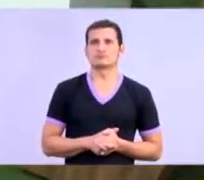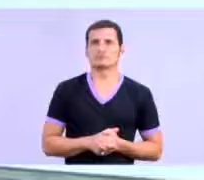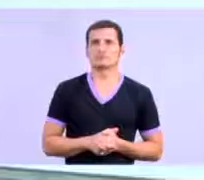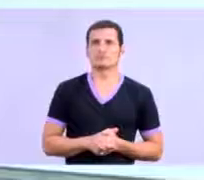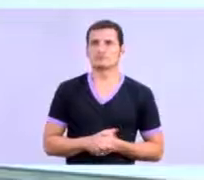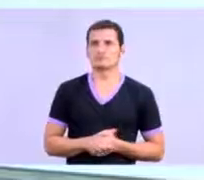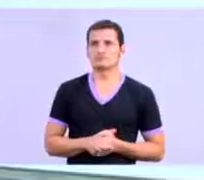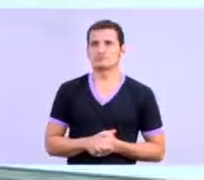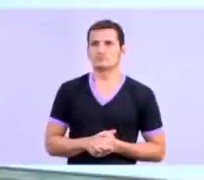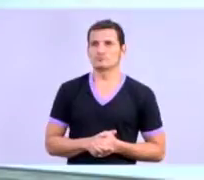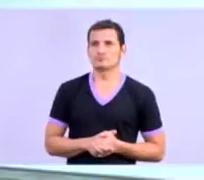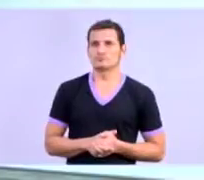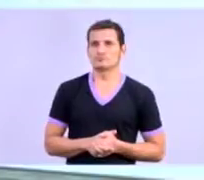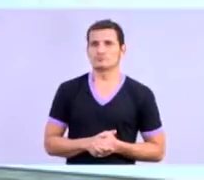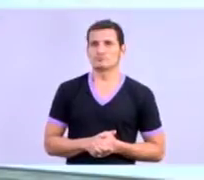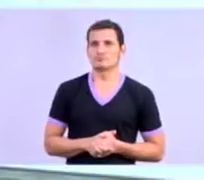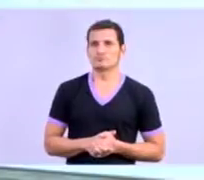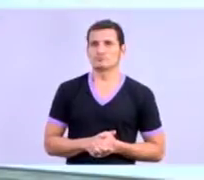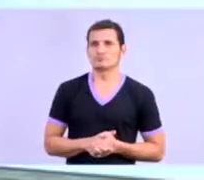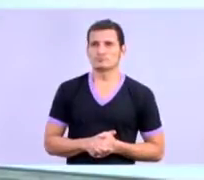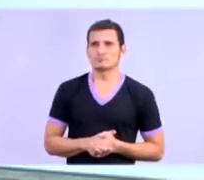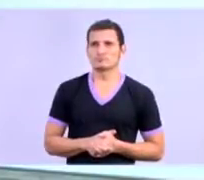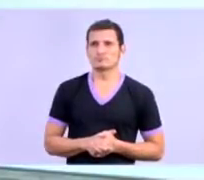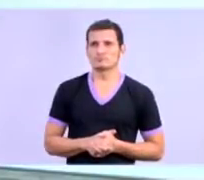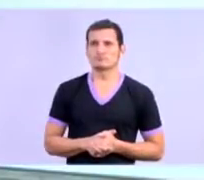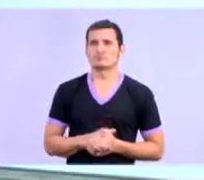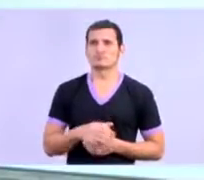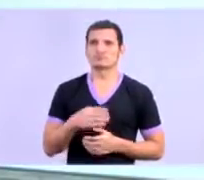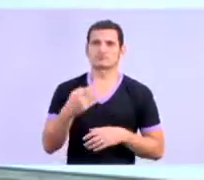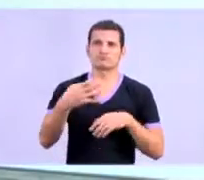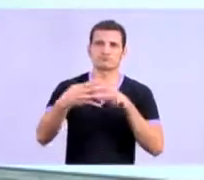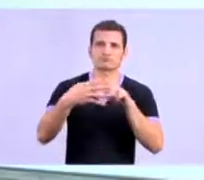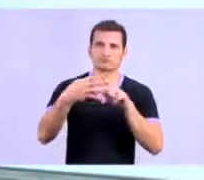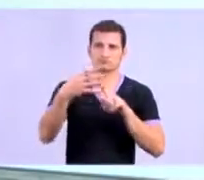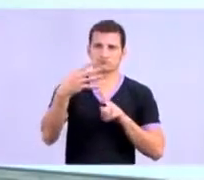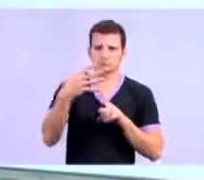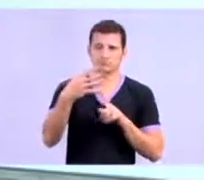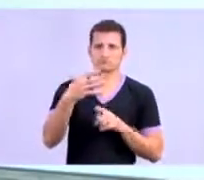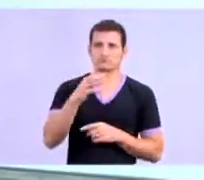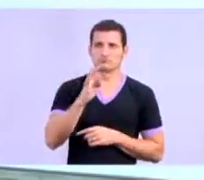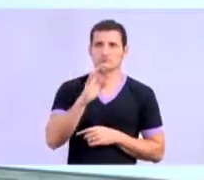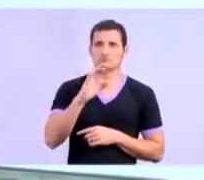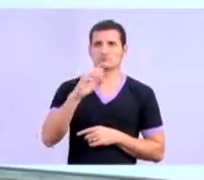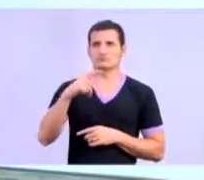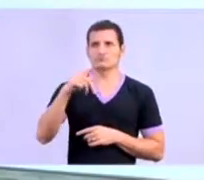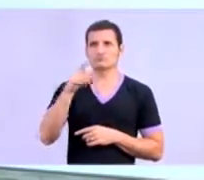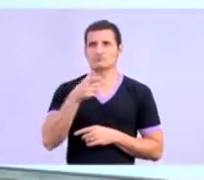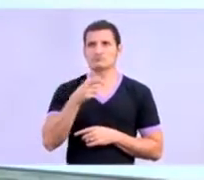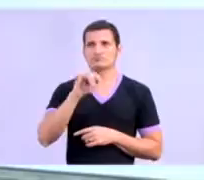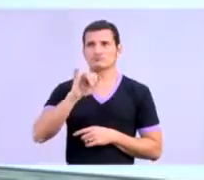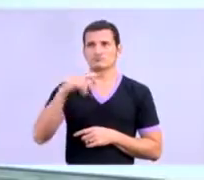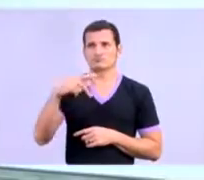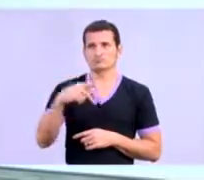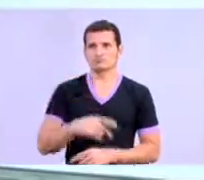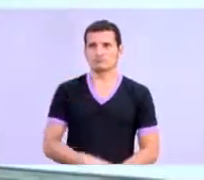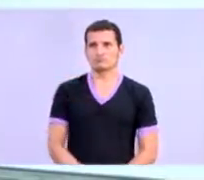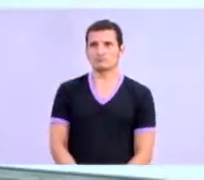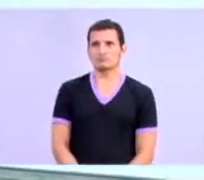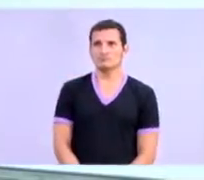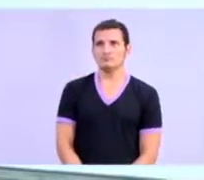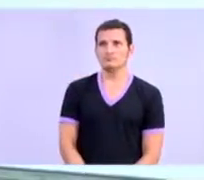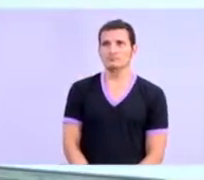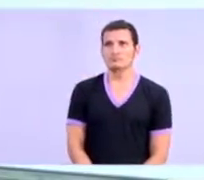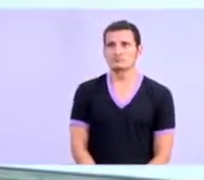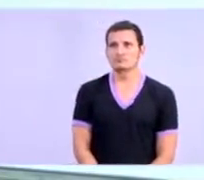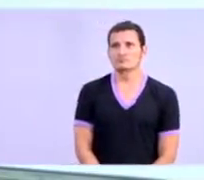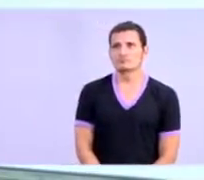aí estamos com as 4 camadas do modelo TCP/IP. E para a gente ir